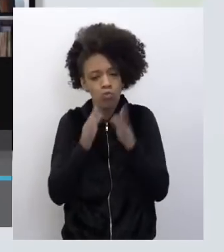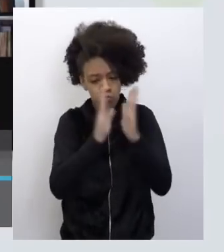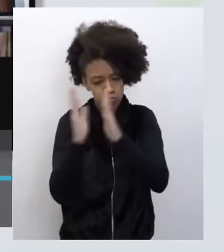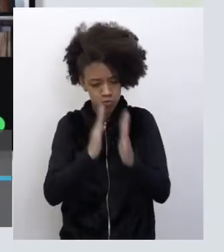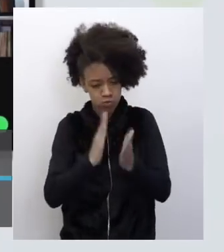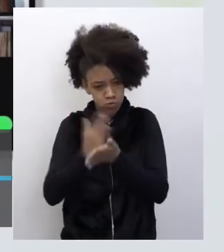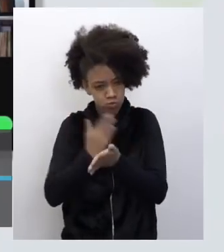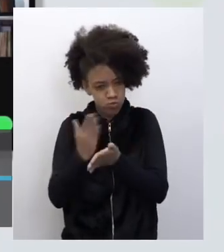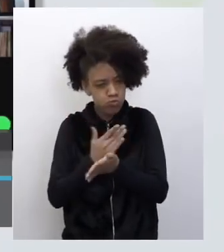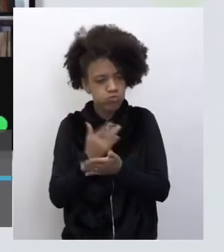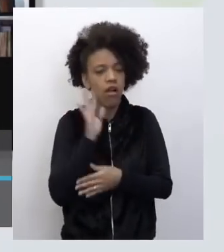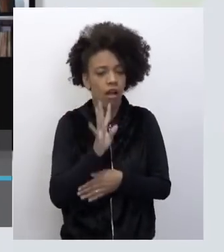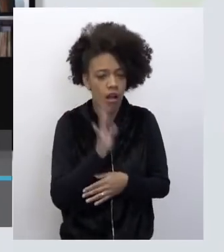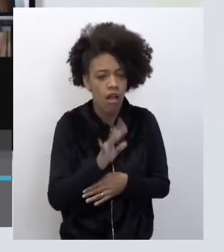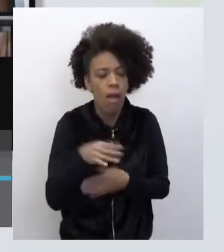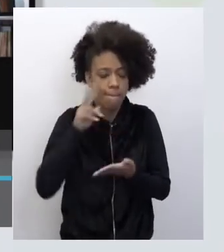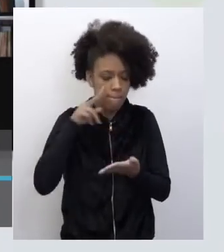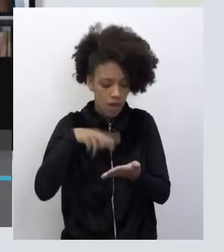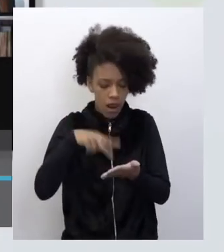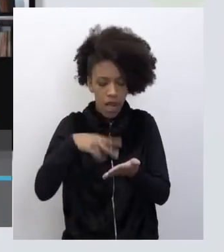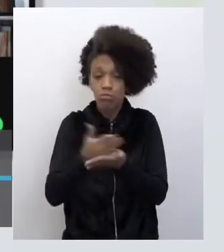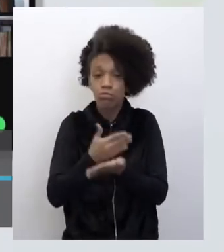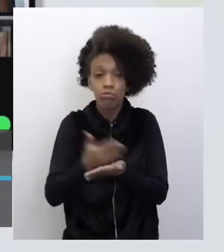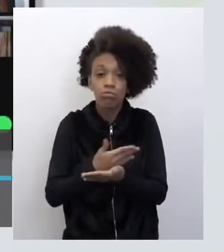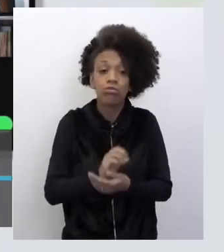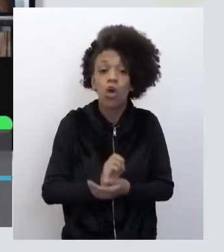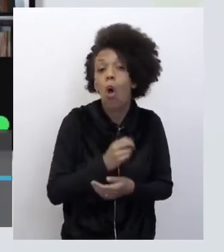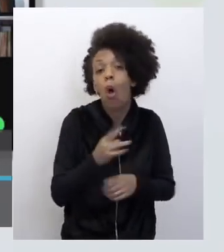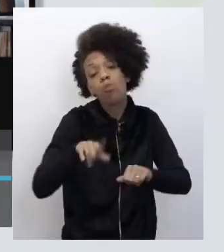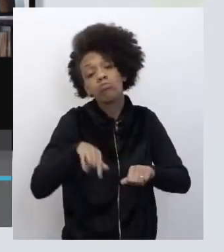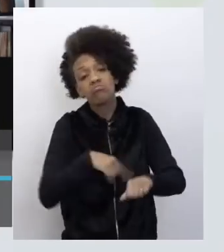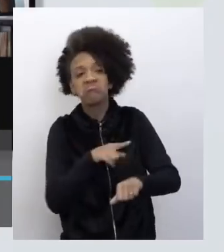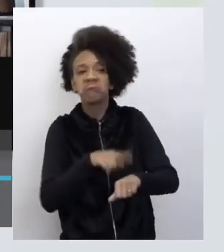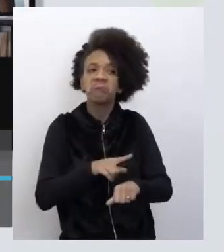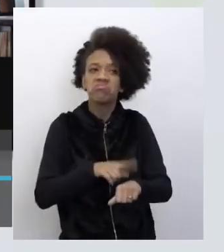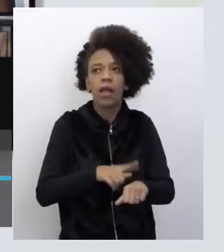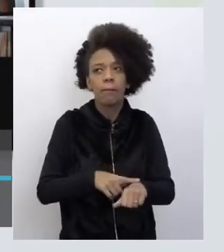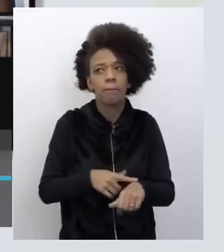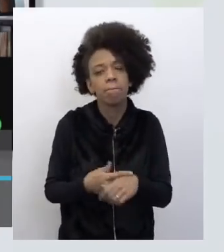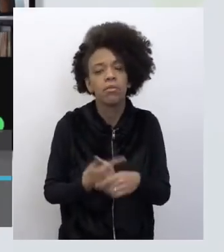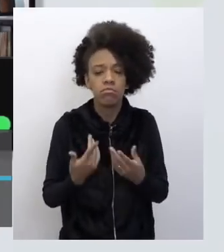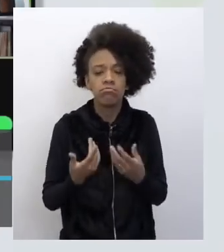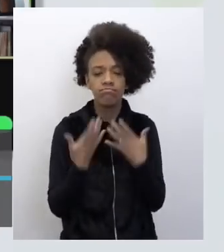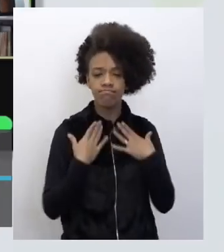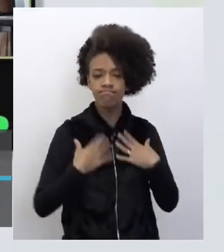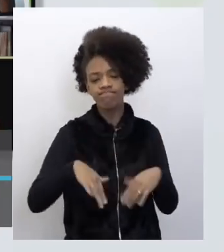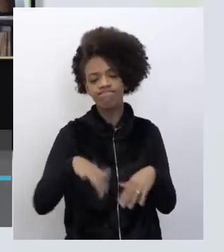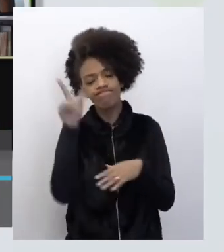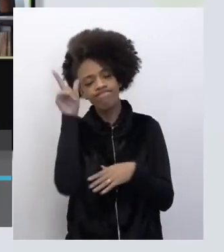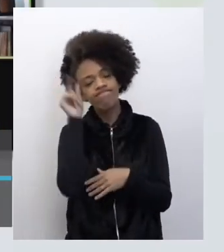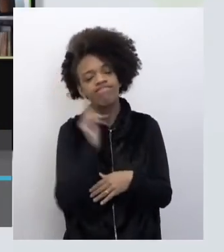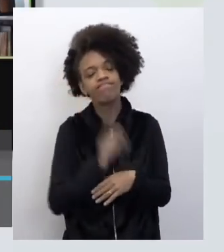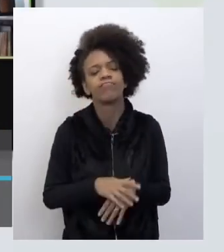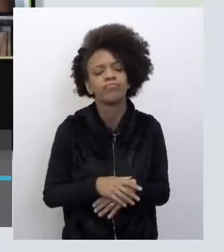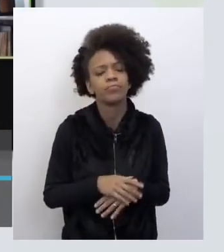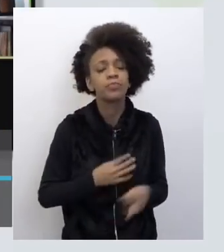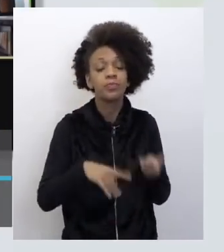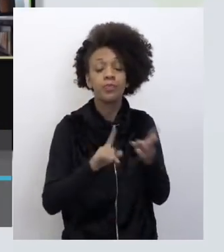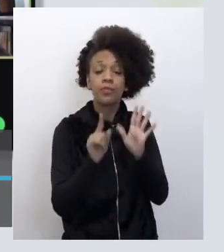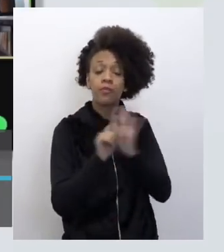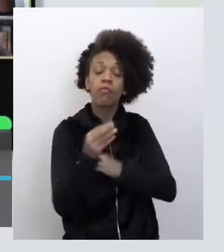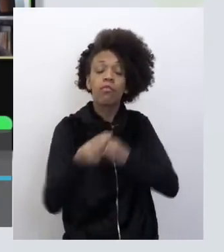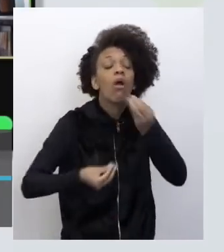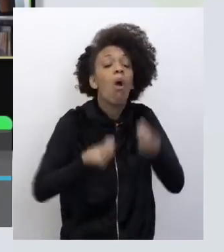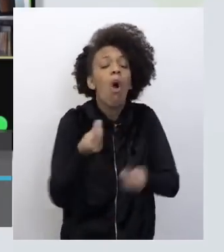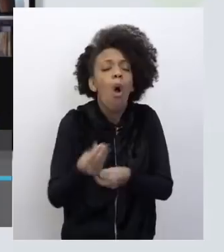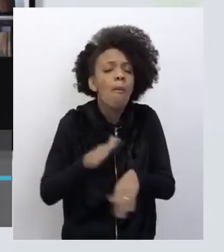ambiente legal ali para eles lerem os seus livros ou passarem um tempo, né. E como é que vocês